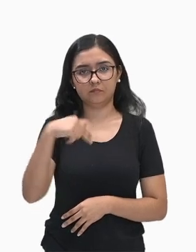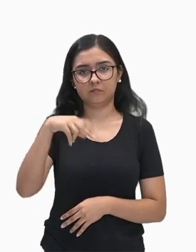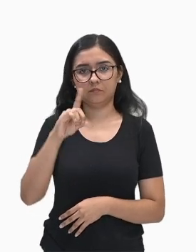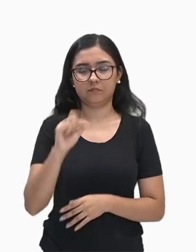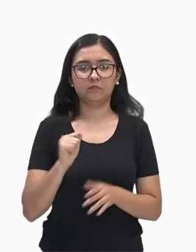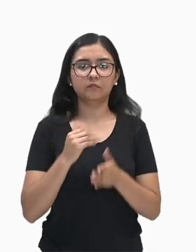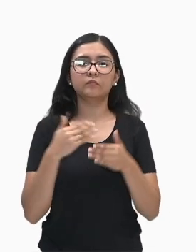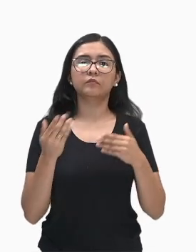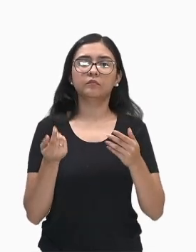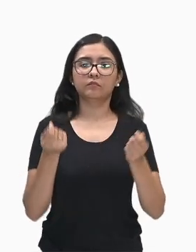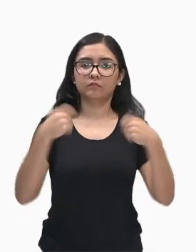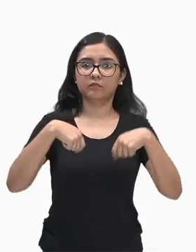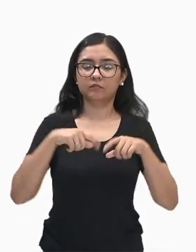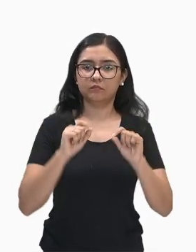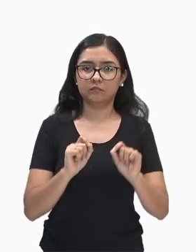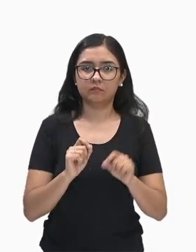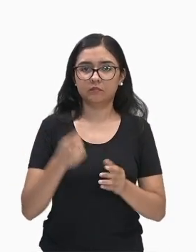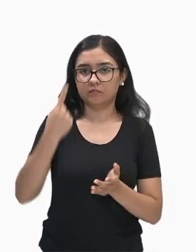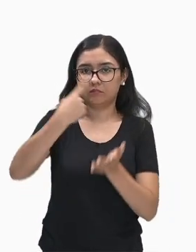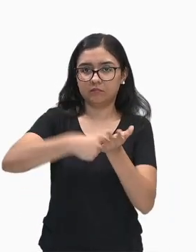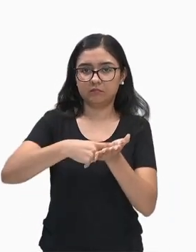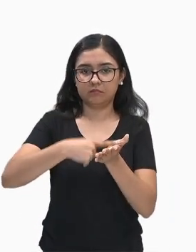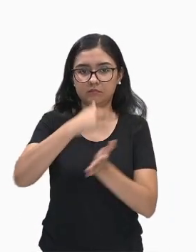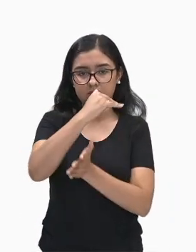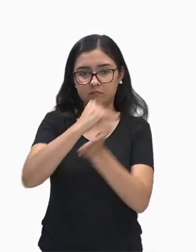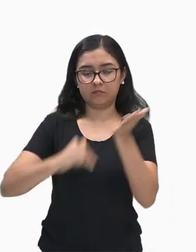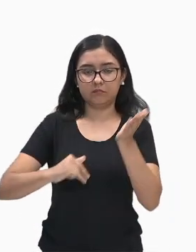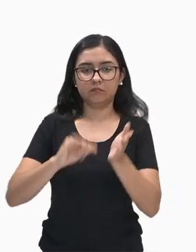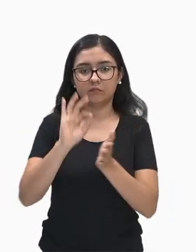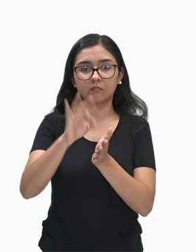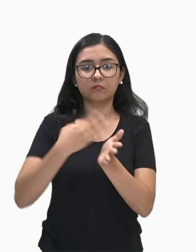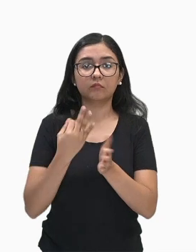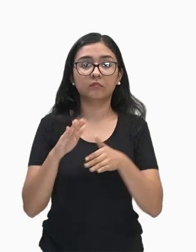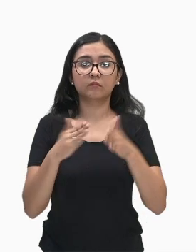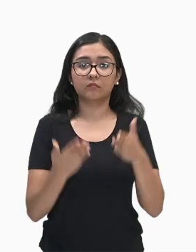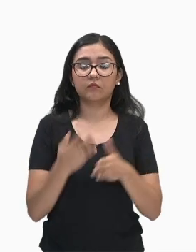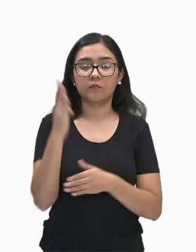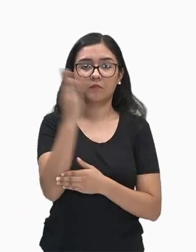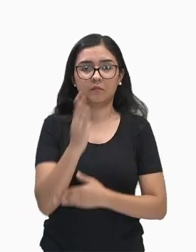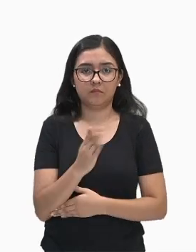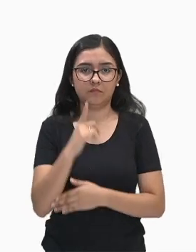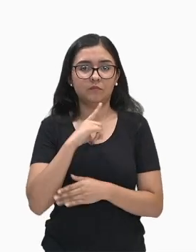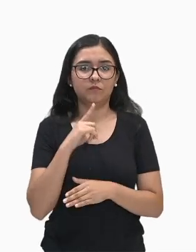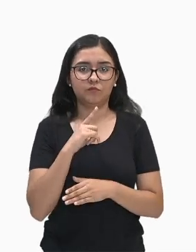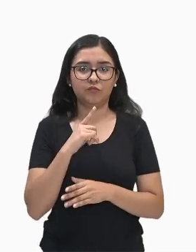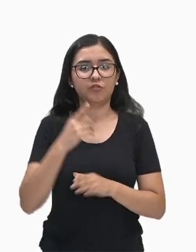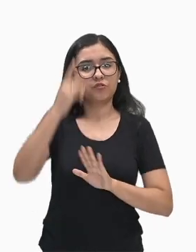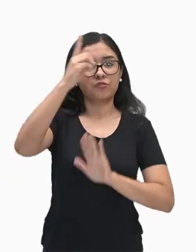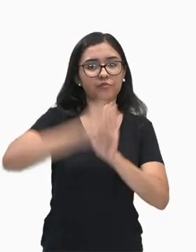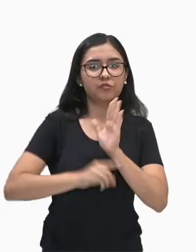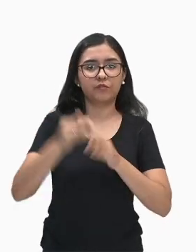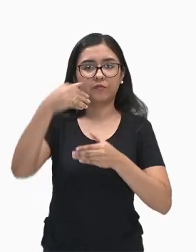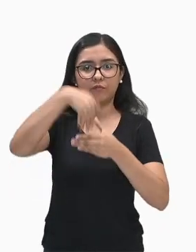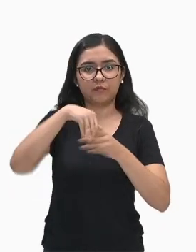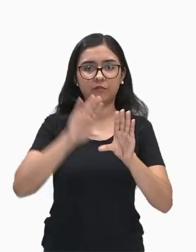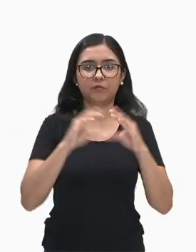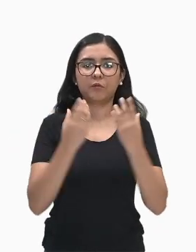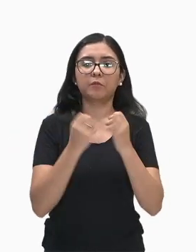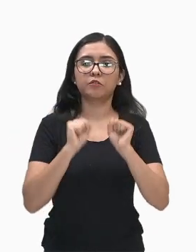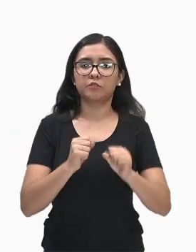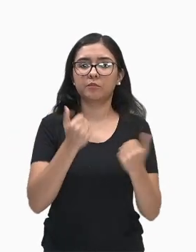isso? Dessa forma, o Brasil teria direito a voto no Congresso de Viena e assim poderia apoiar as